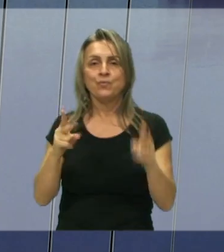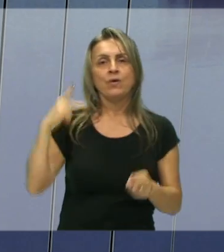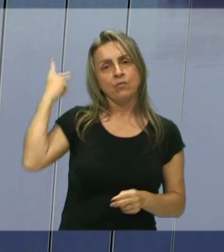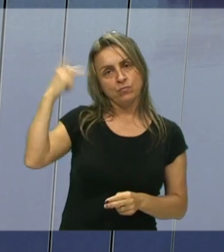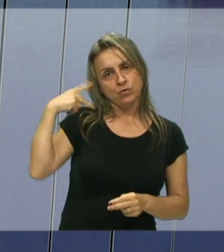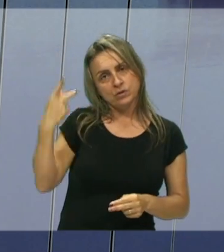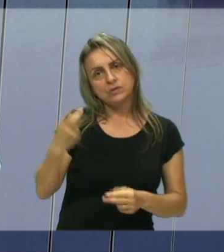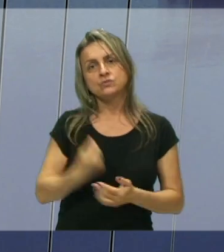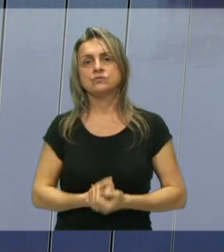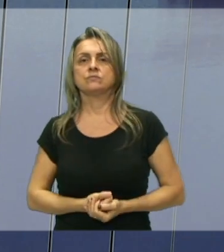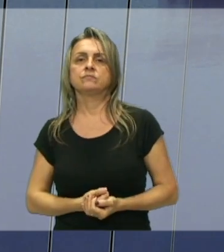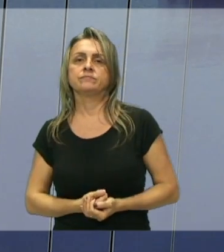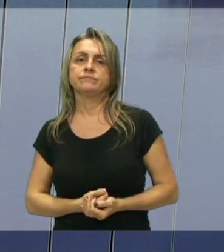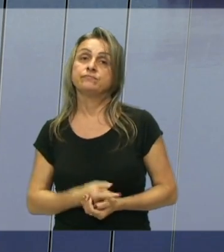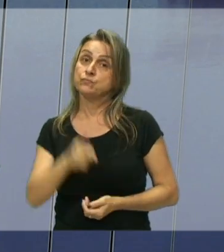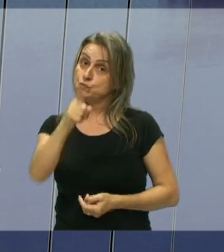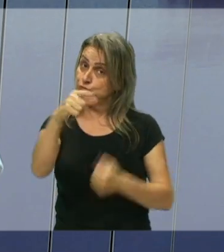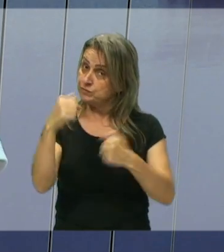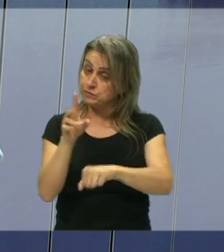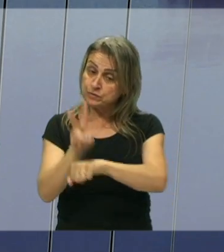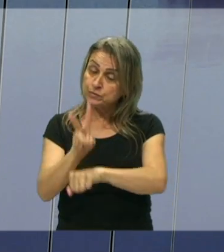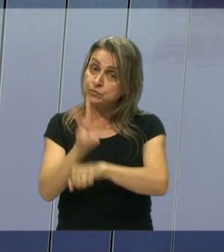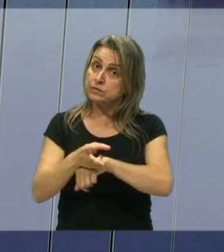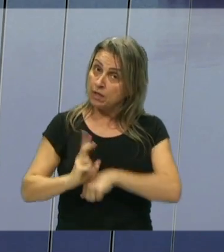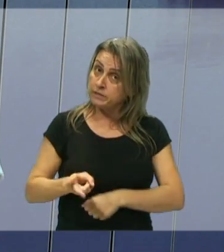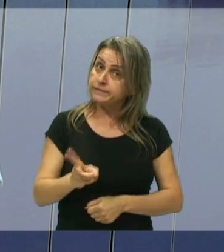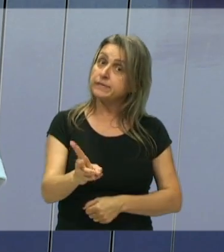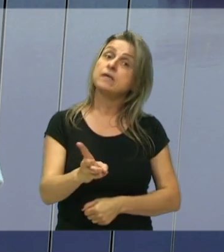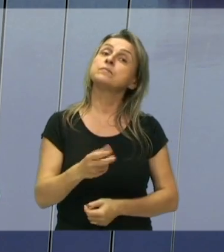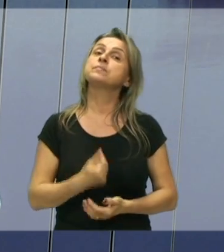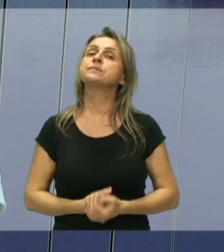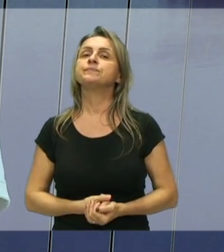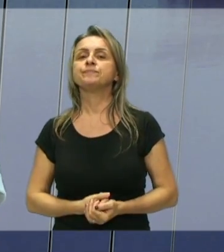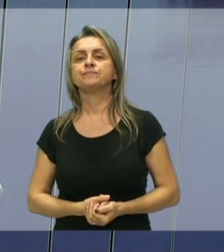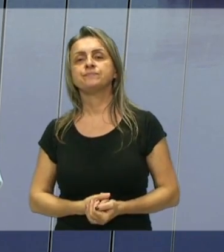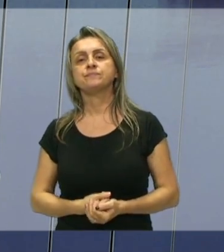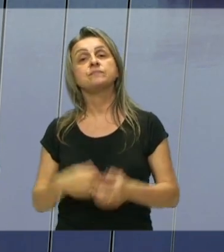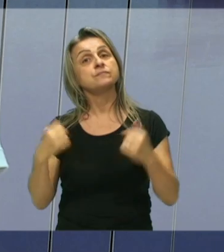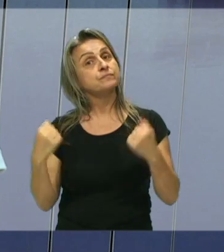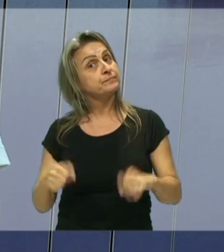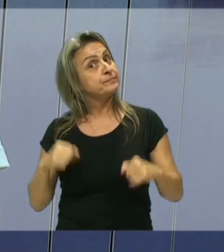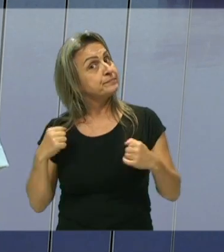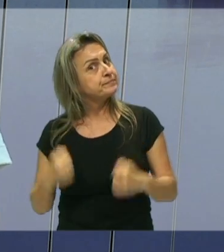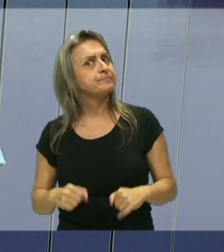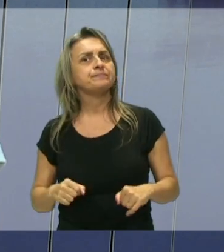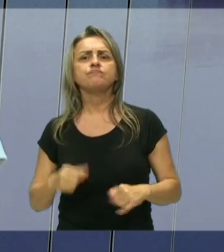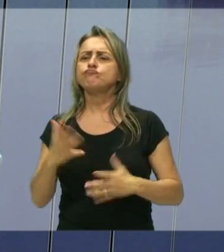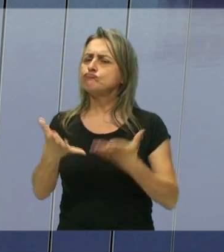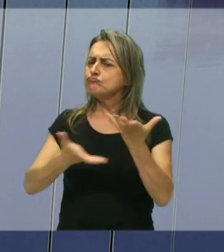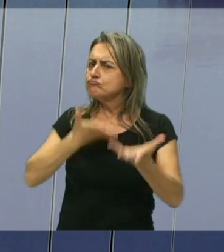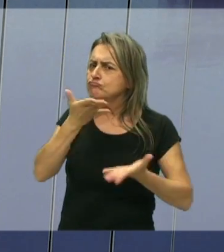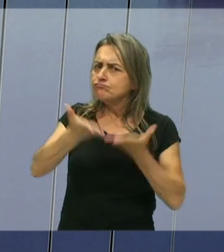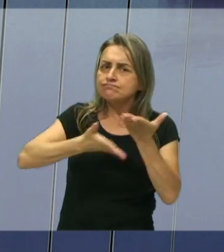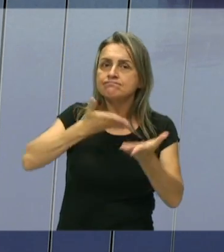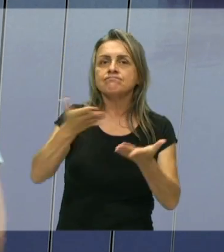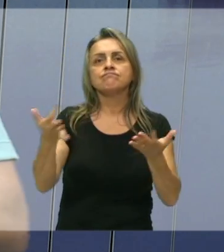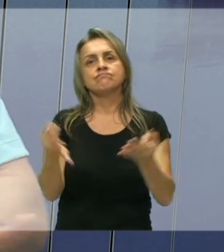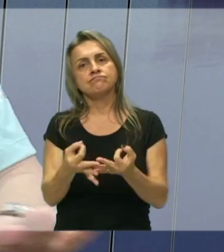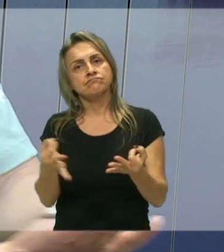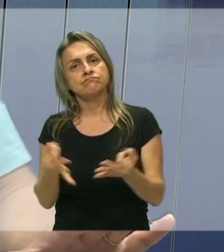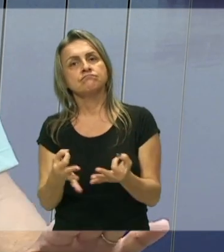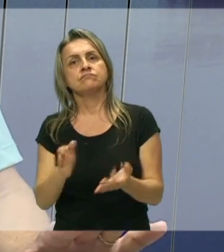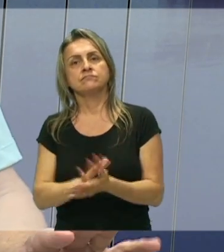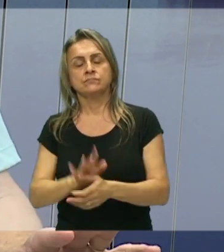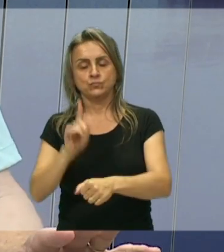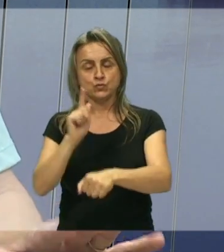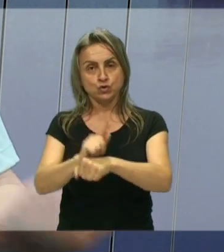Você tem que regar, você tem que cuidar, você tem que tirar as ervas daninhas, tem que pôr adubo, você tem que cuidar. E a